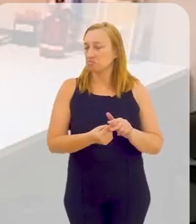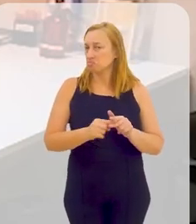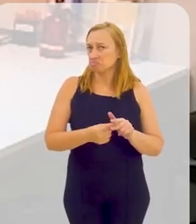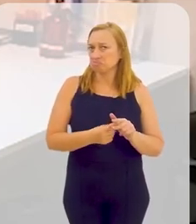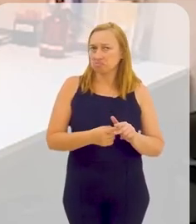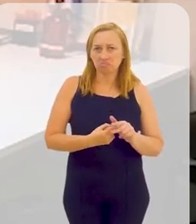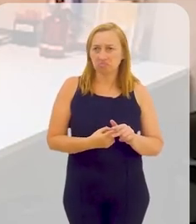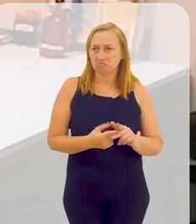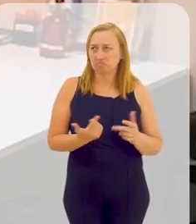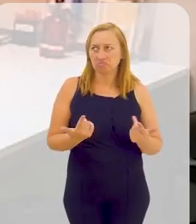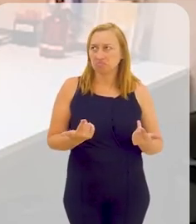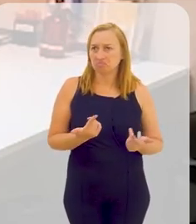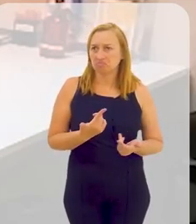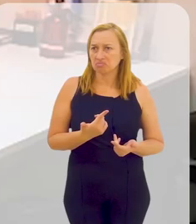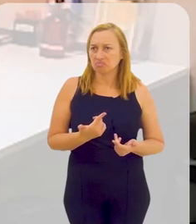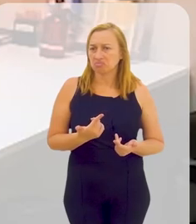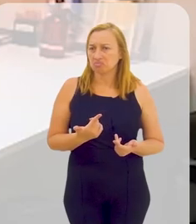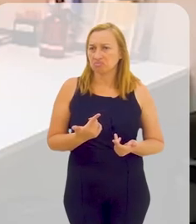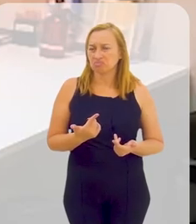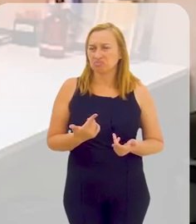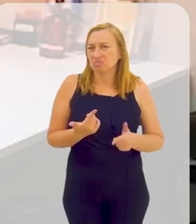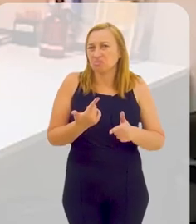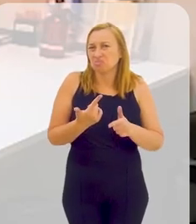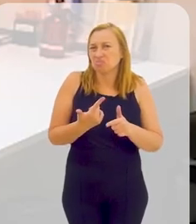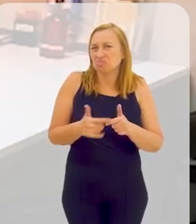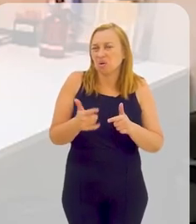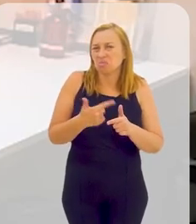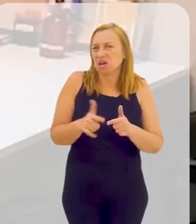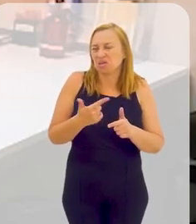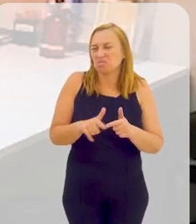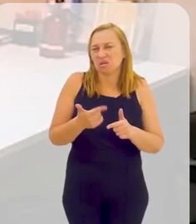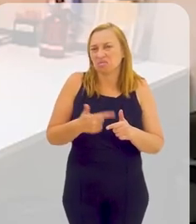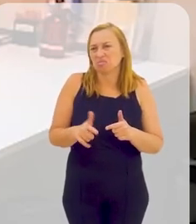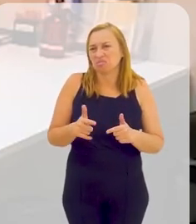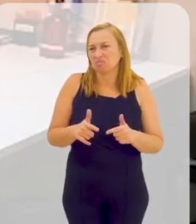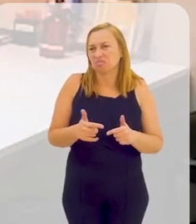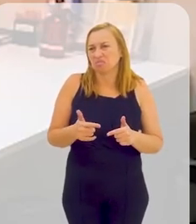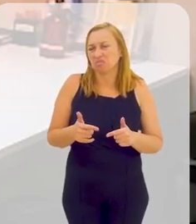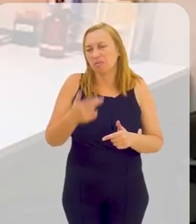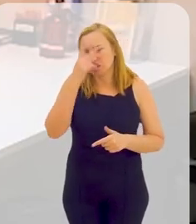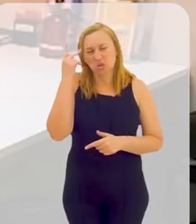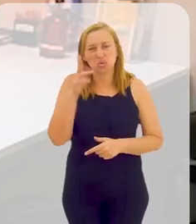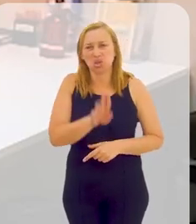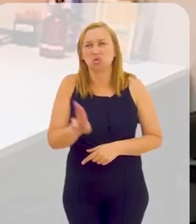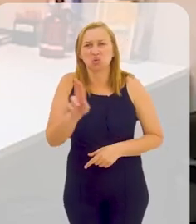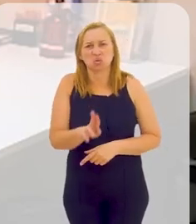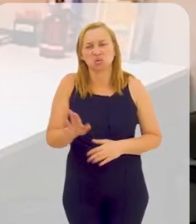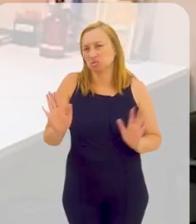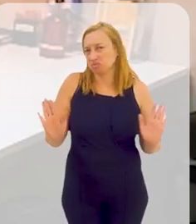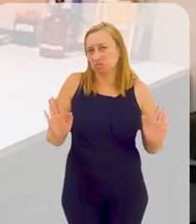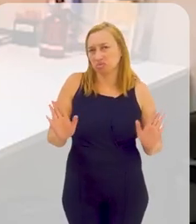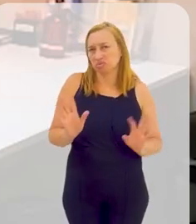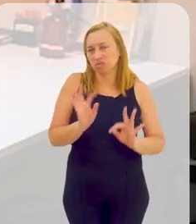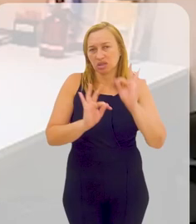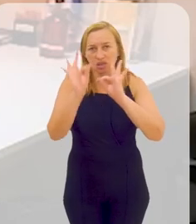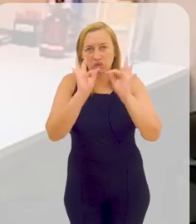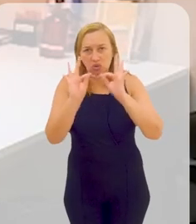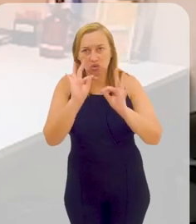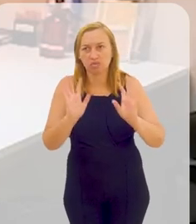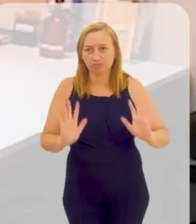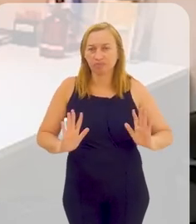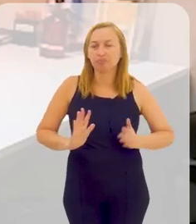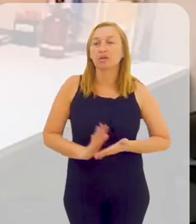manutenção né não tem não dá dor de cabeça para o usuário para o dono dessa